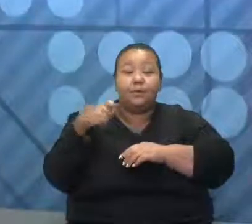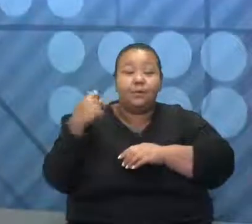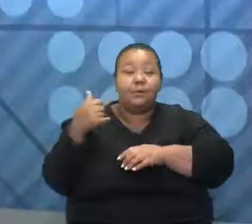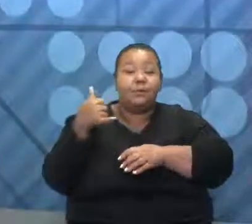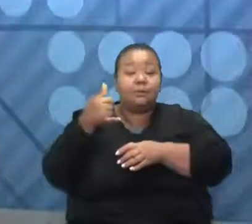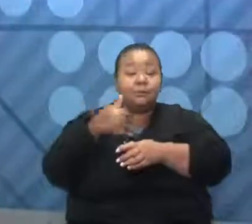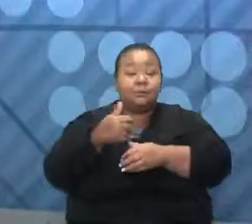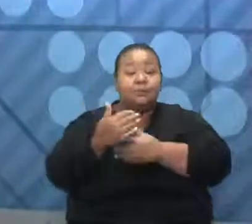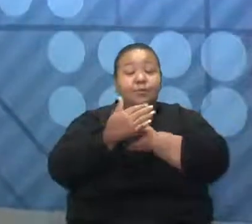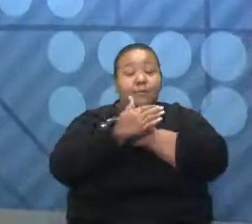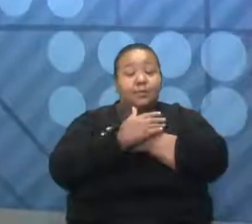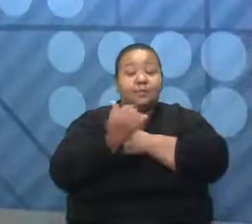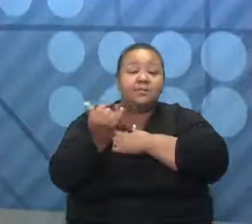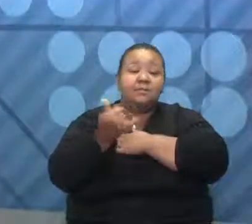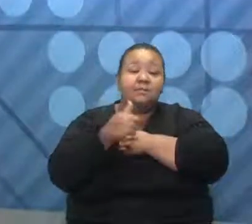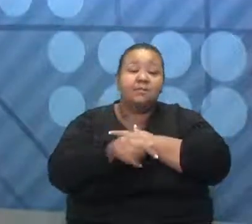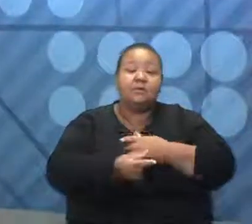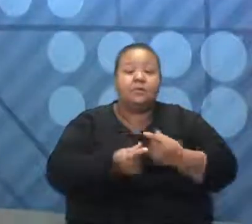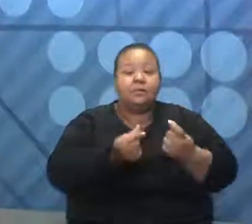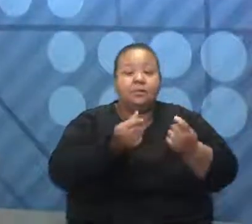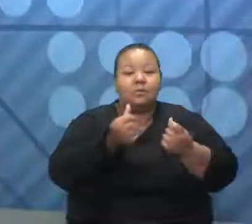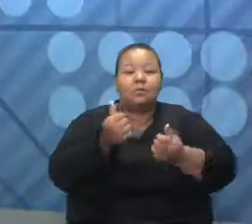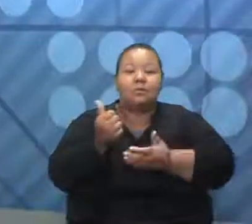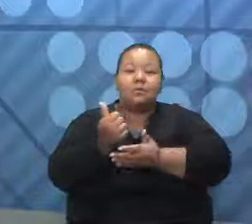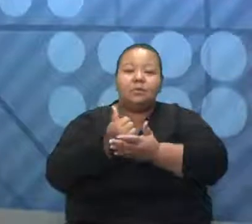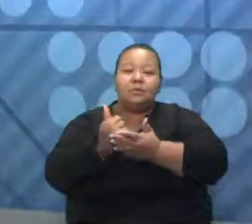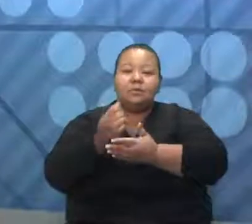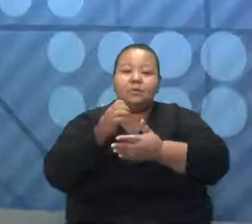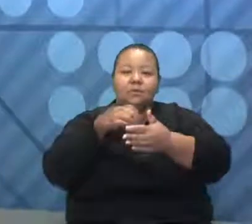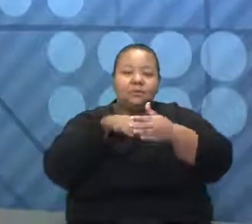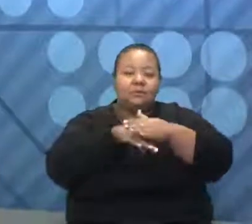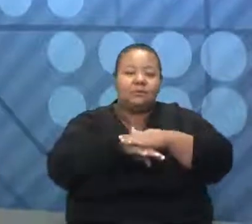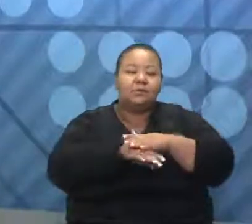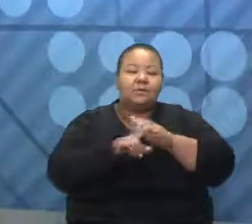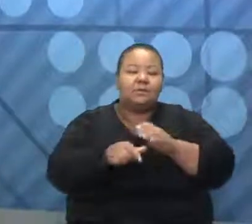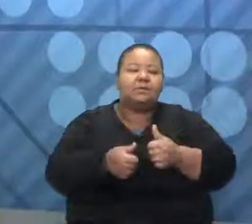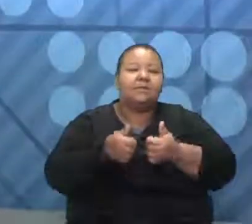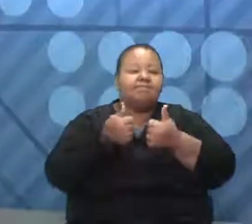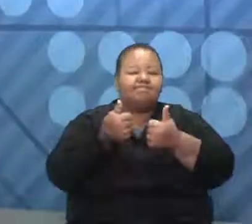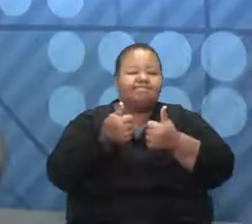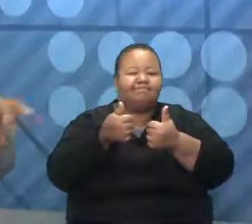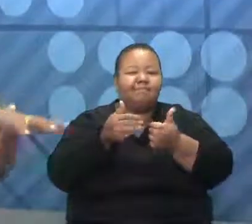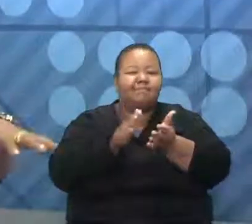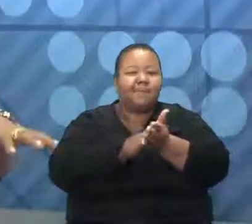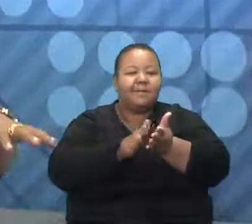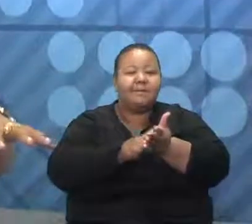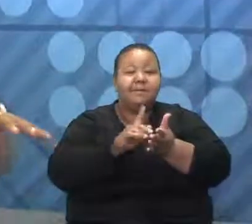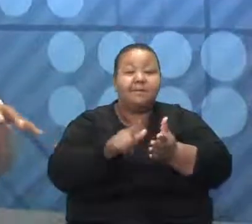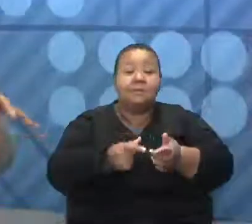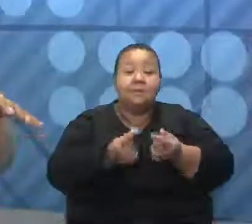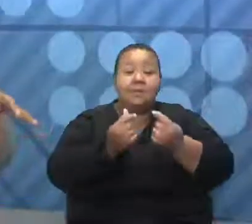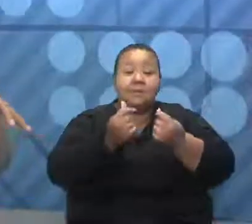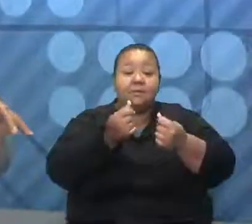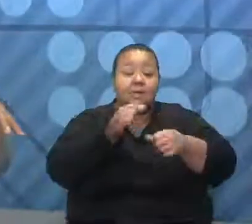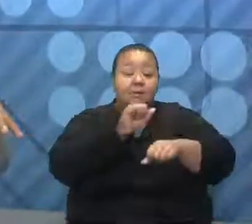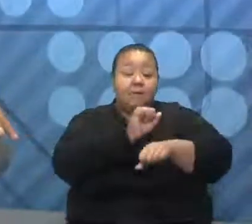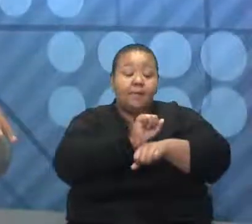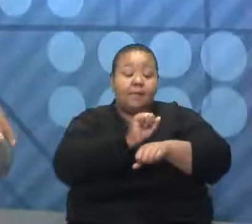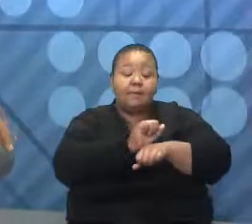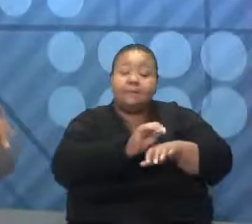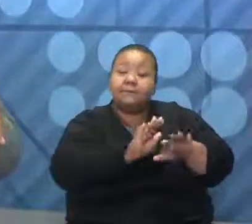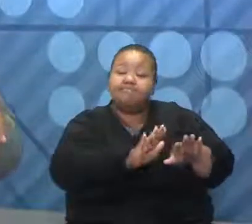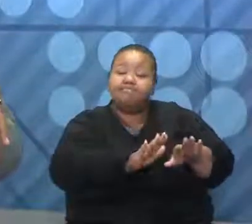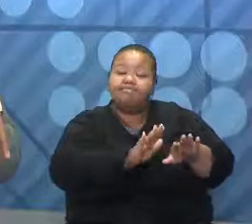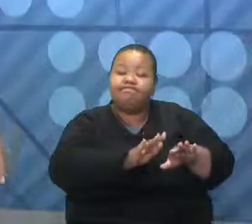abraço para vocês, fala financeiro e controle de estoque. Controle de estoque é essencial, parabéns, porque é dinheiro parado ali que você vai largando